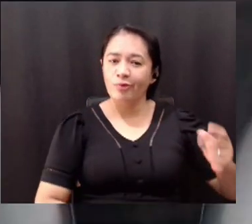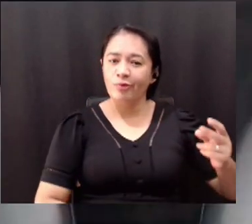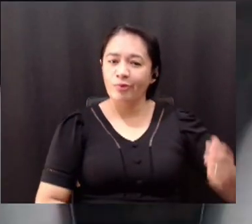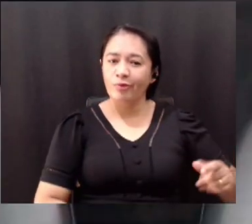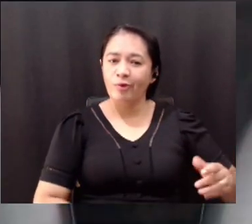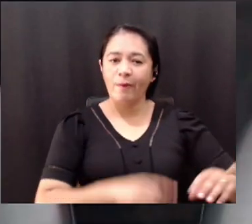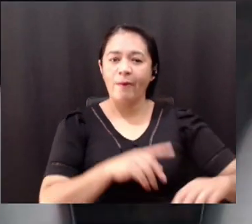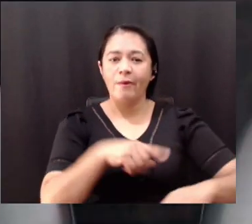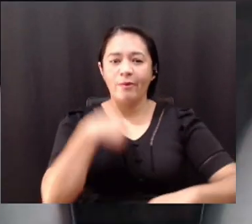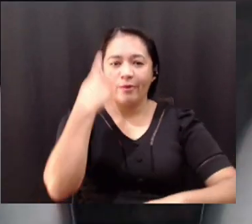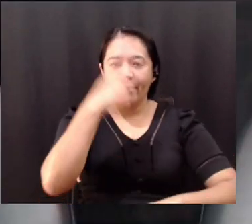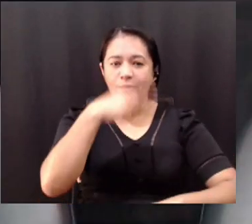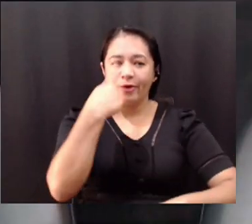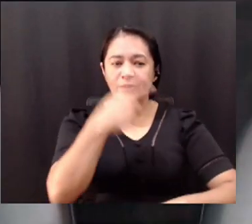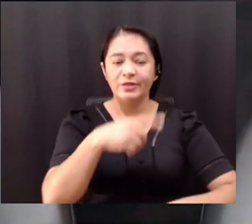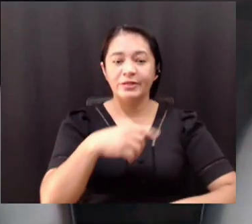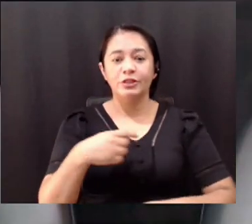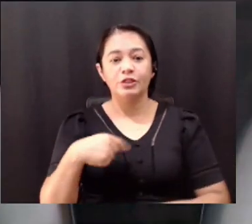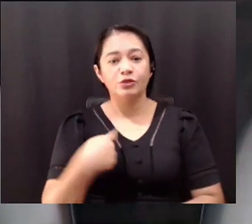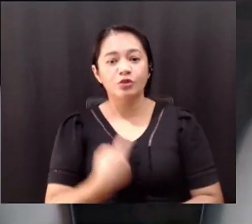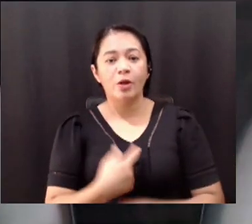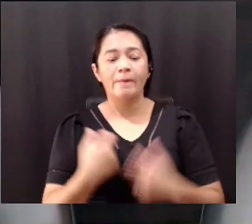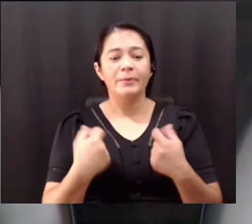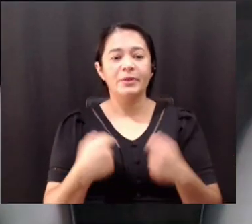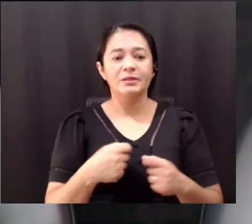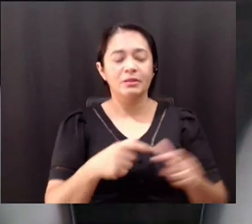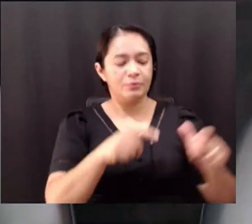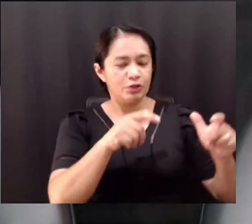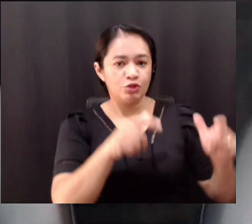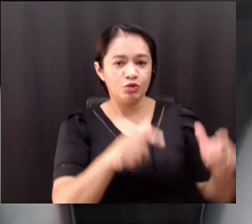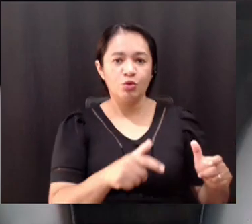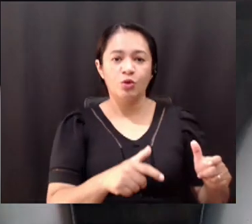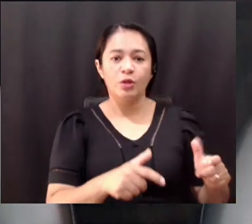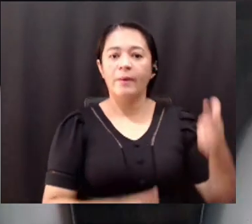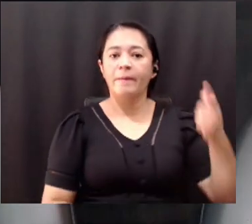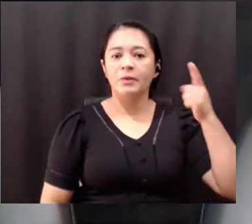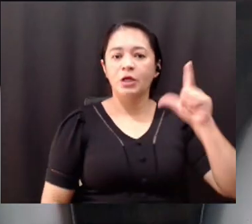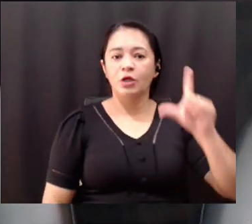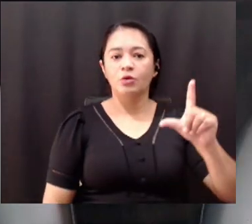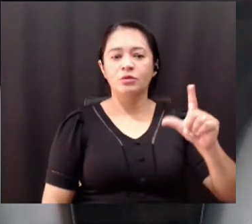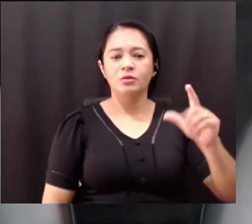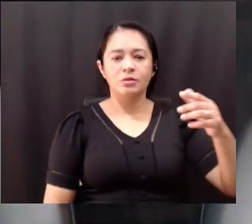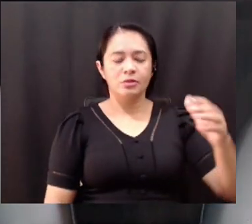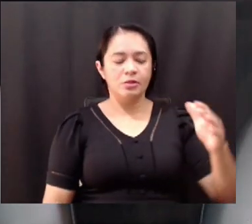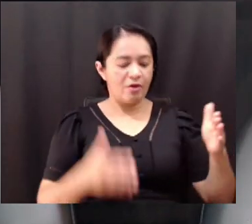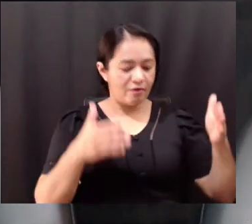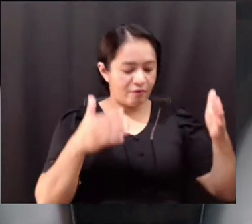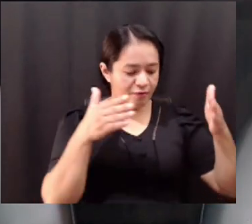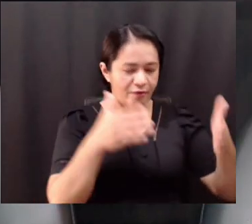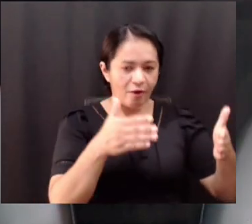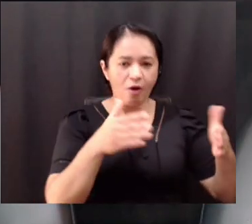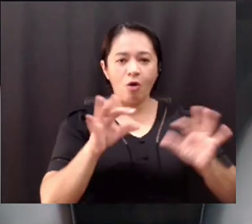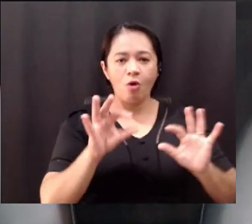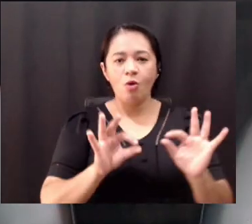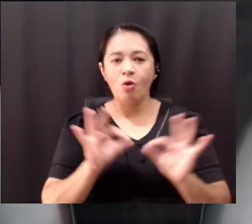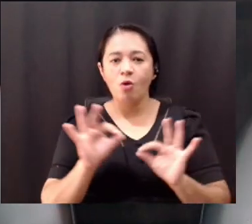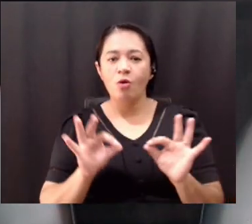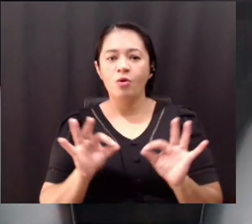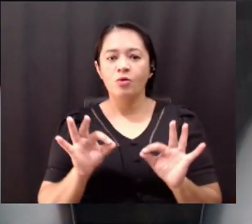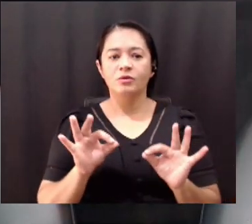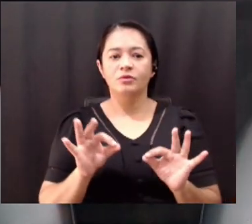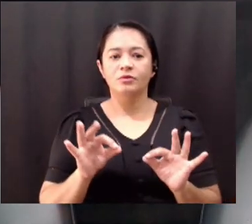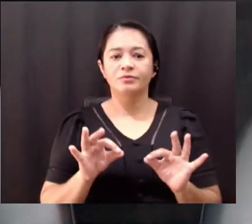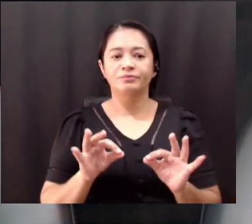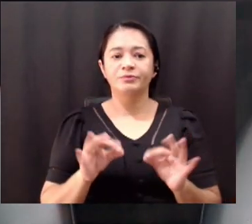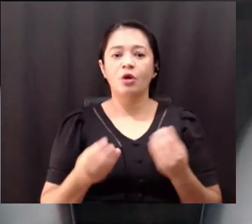ambiente minimamente adequado para você conseguir ali se concentrar, se organizar, você não consegue ter